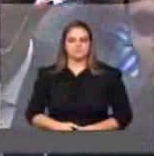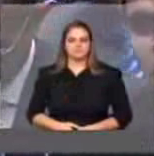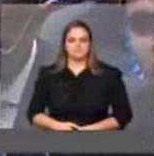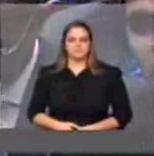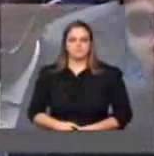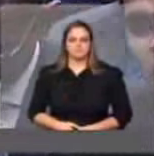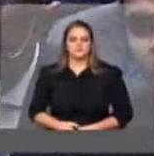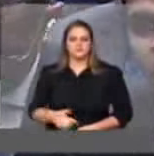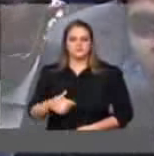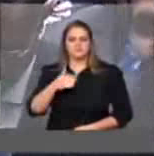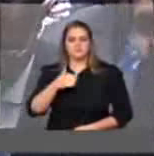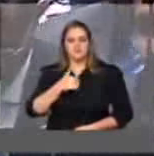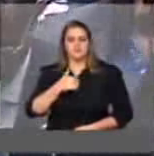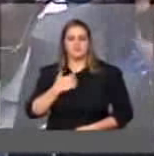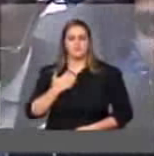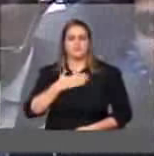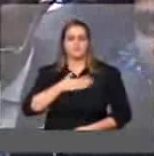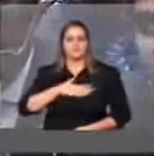tenho o prazer de